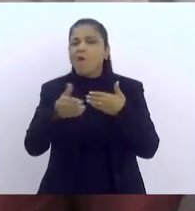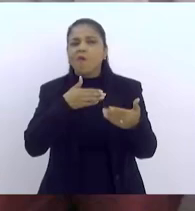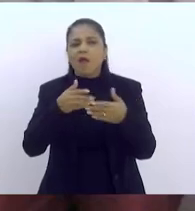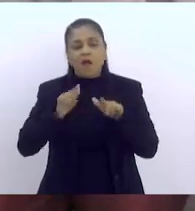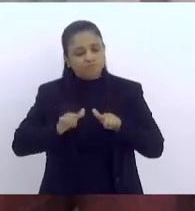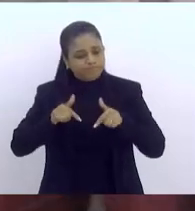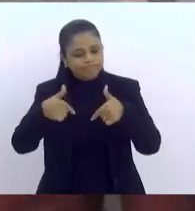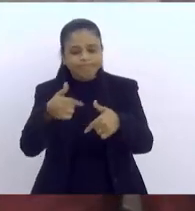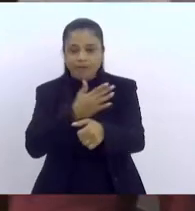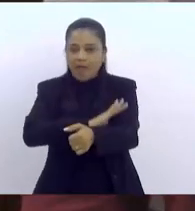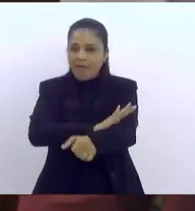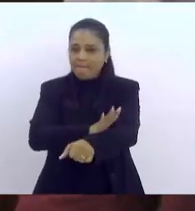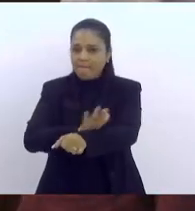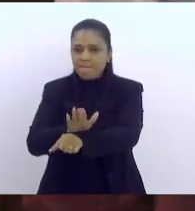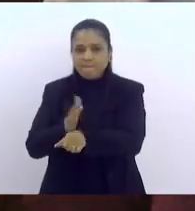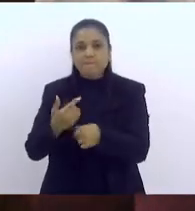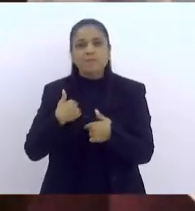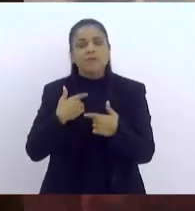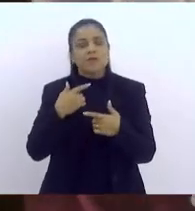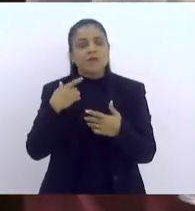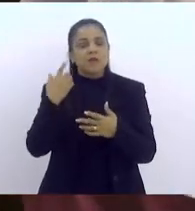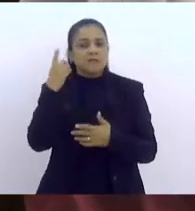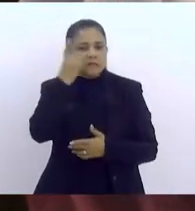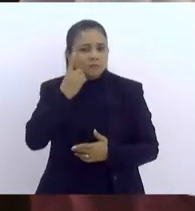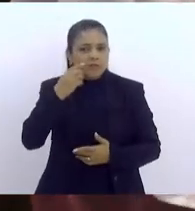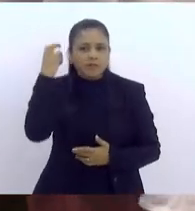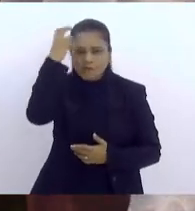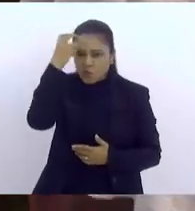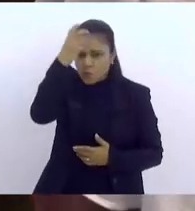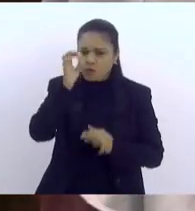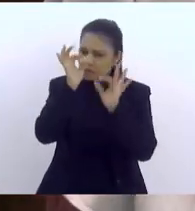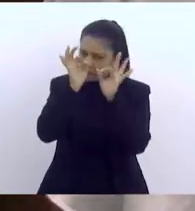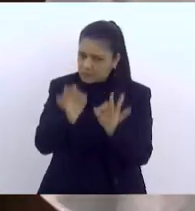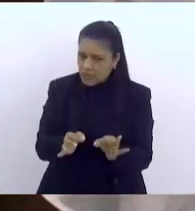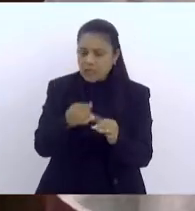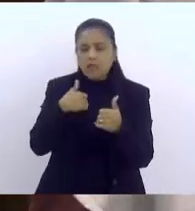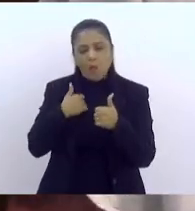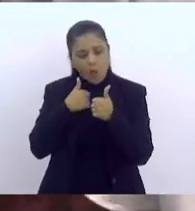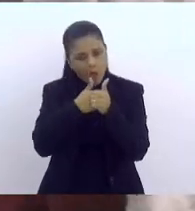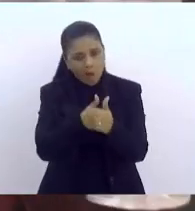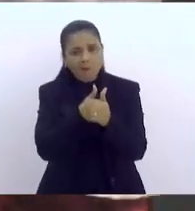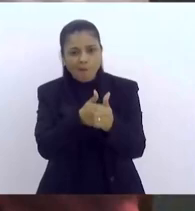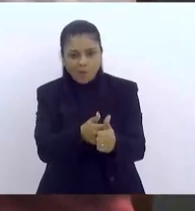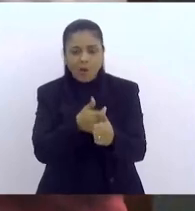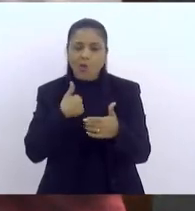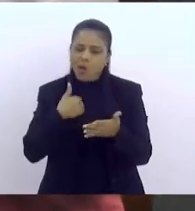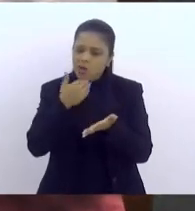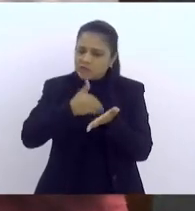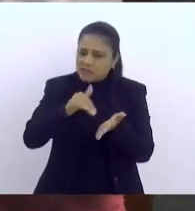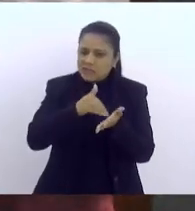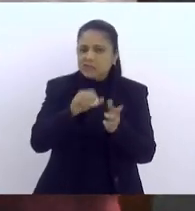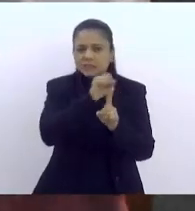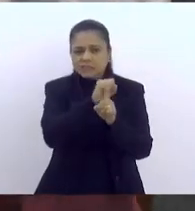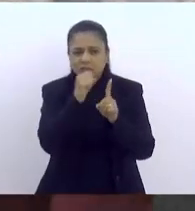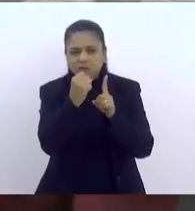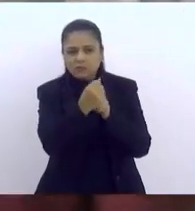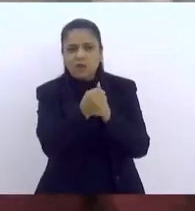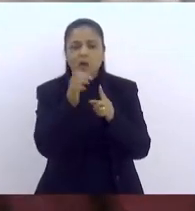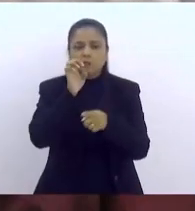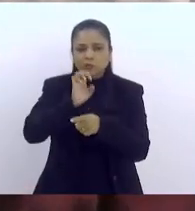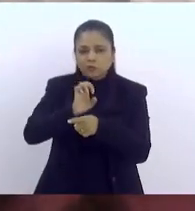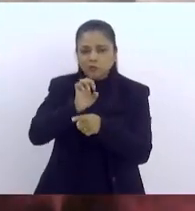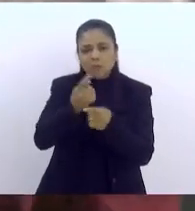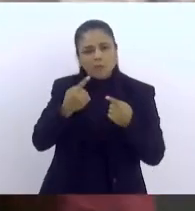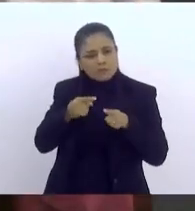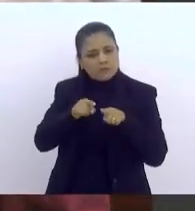deputada Verônica está correta, a gente sempre acompanha, e eu, como eu disse, eu fui secretária de assistência, no Estado tem parceria